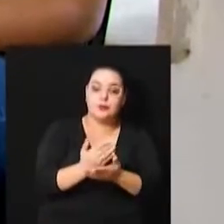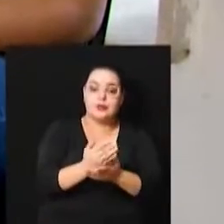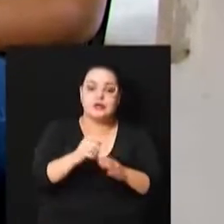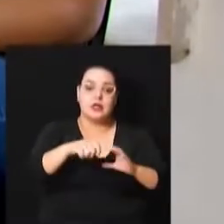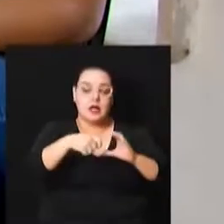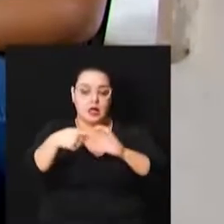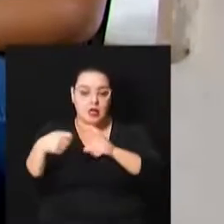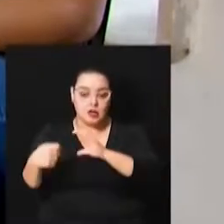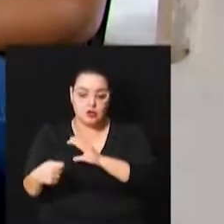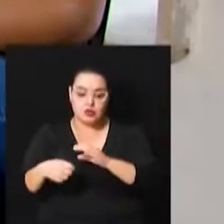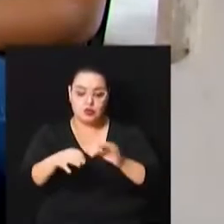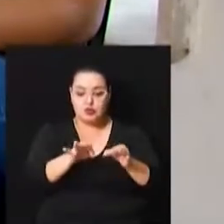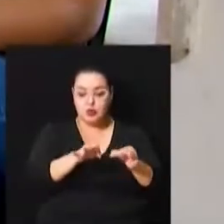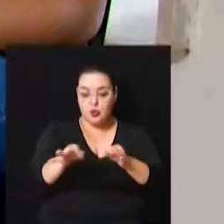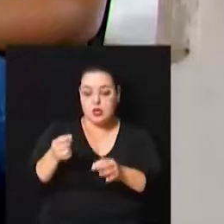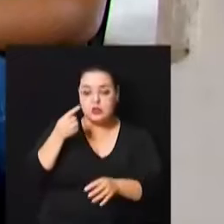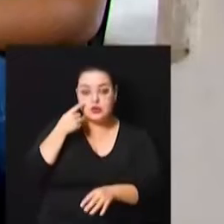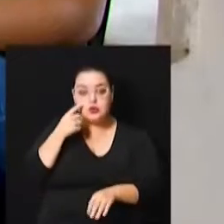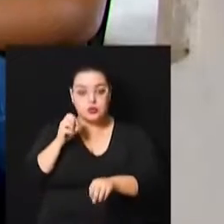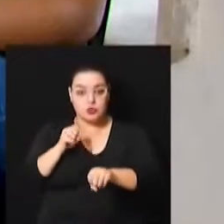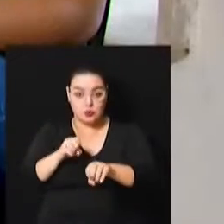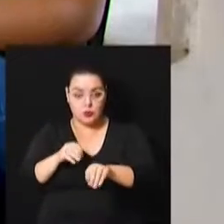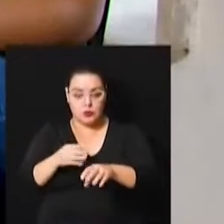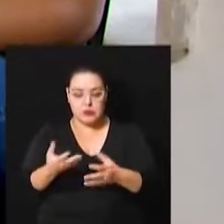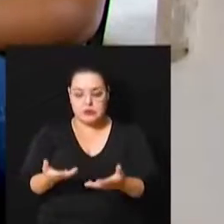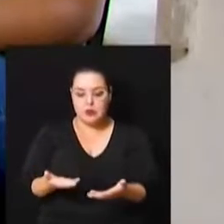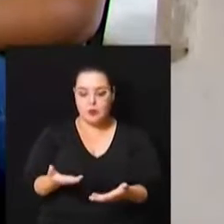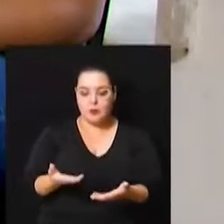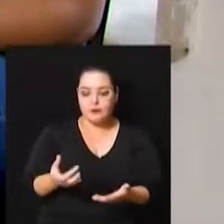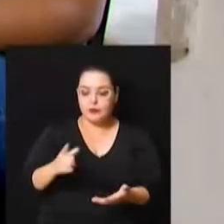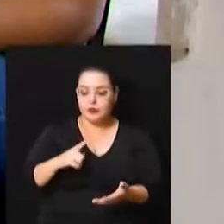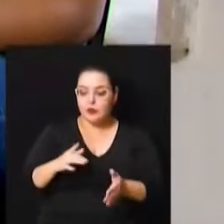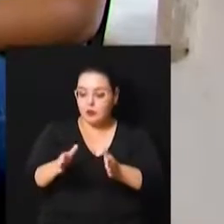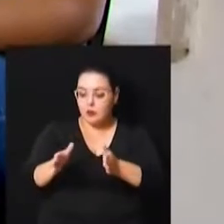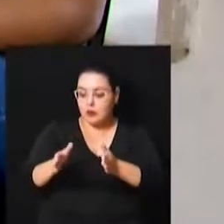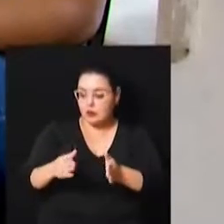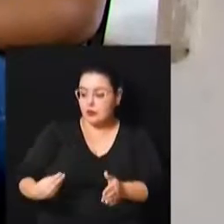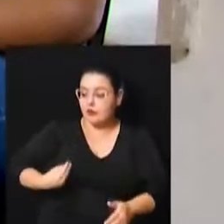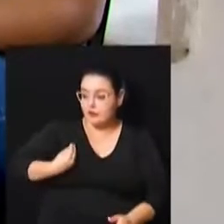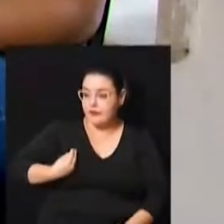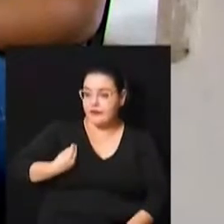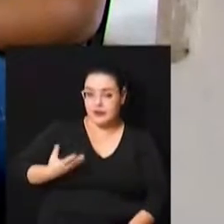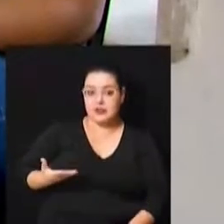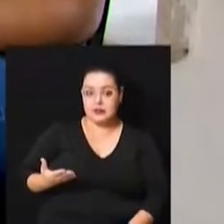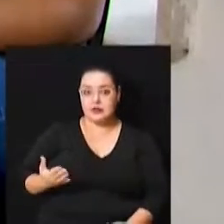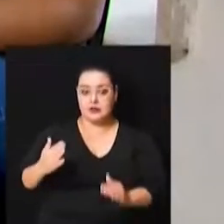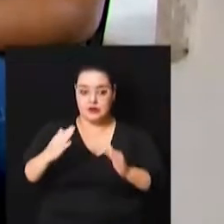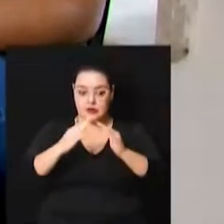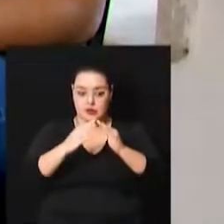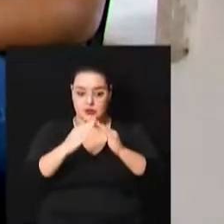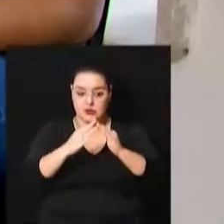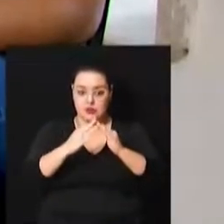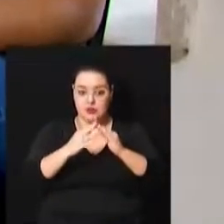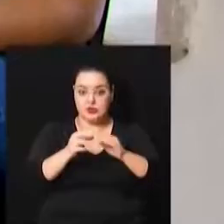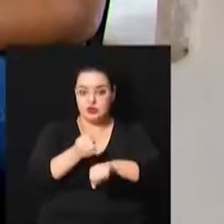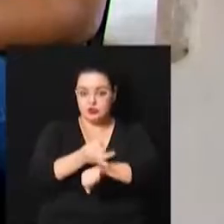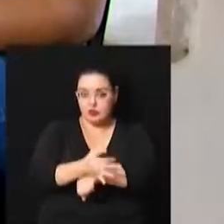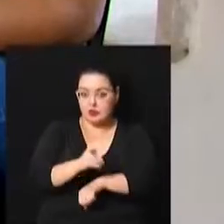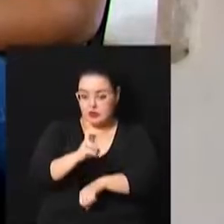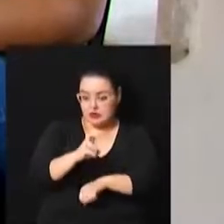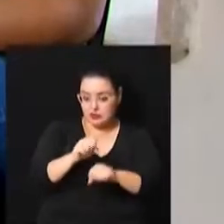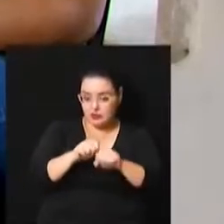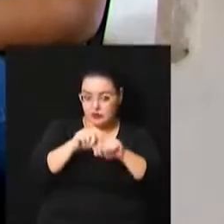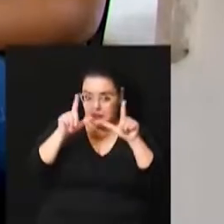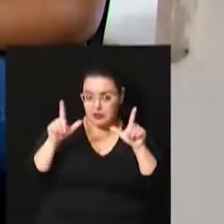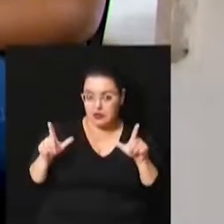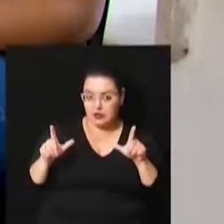nossa gravação aqui no quadro De Olho na Educação. Teve um período da sua vida que você saía de casa às 5 horas da manhã,